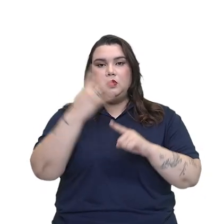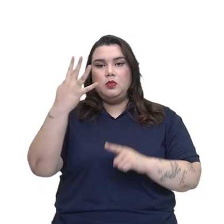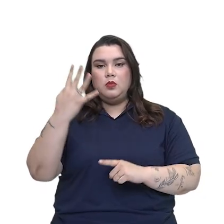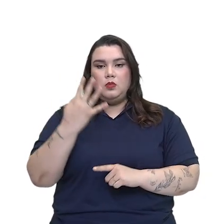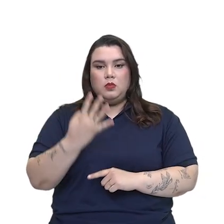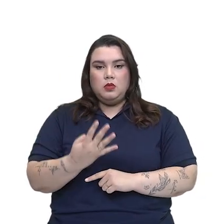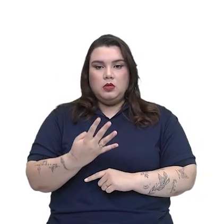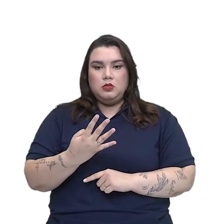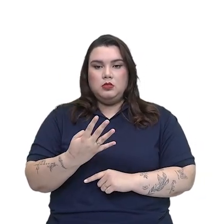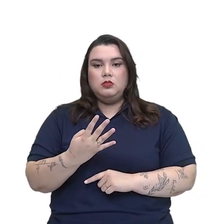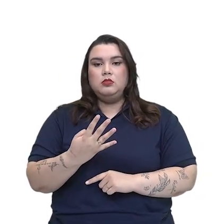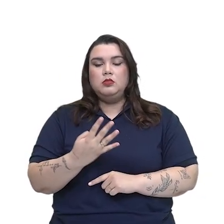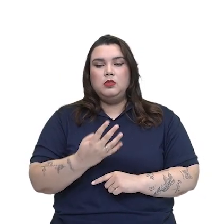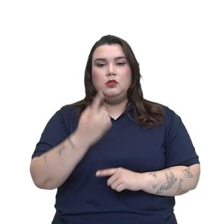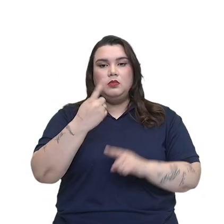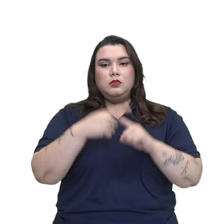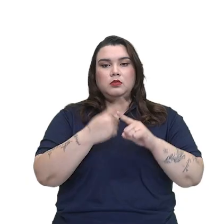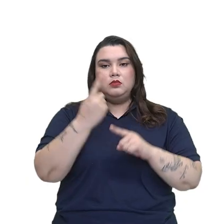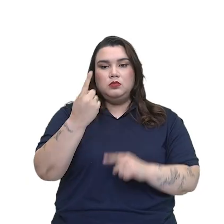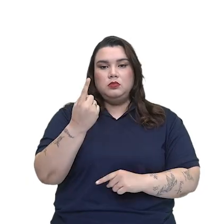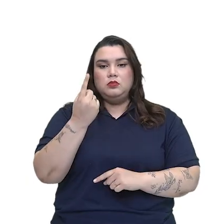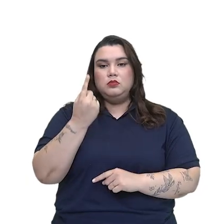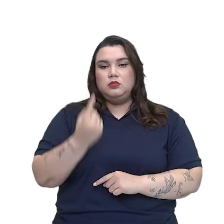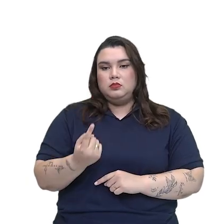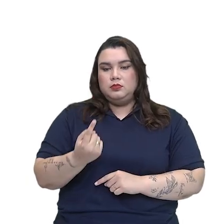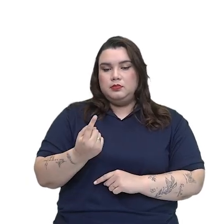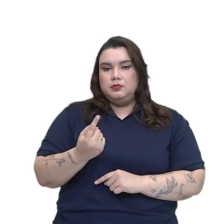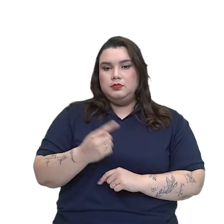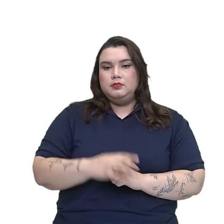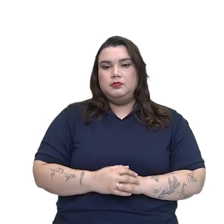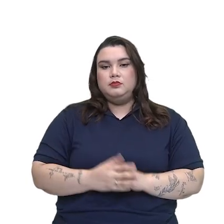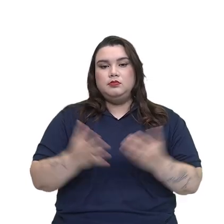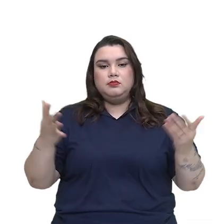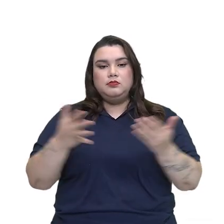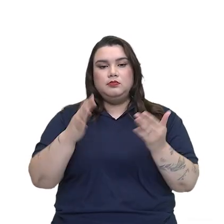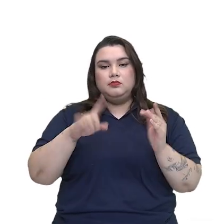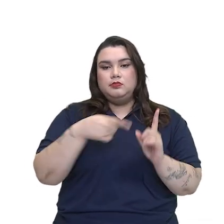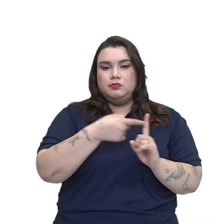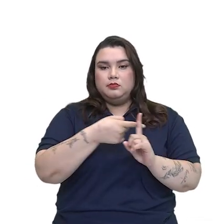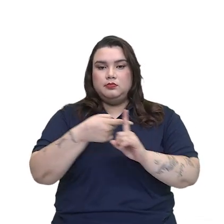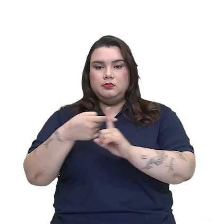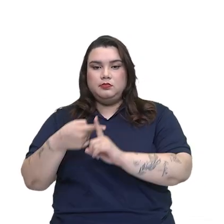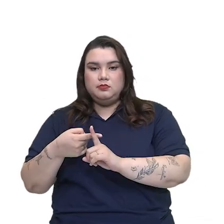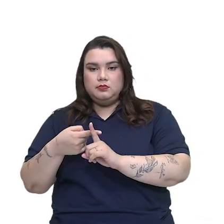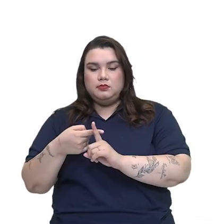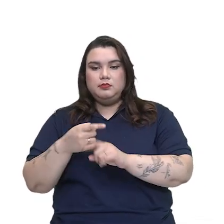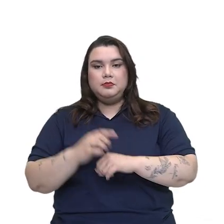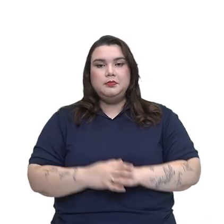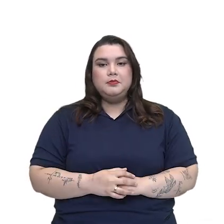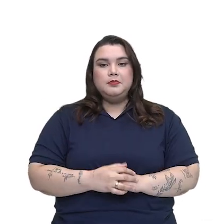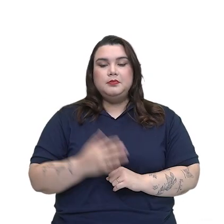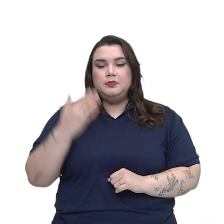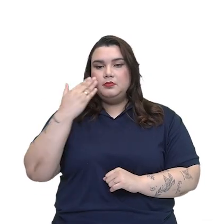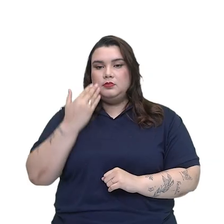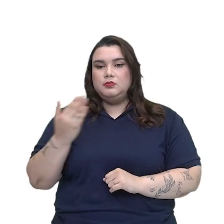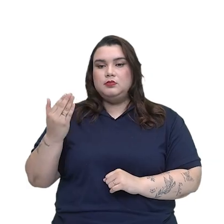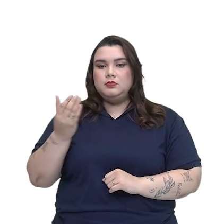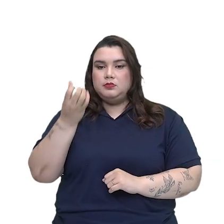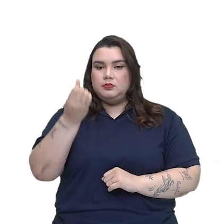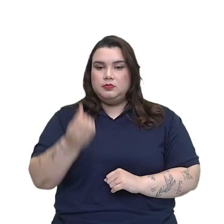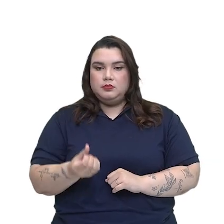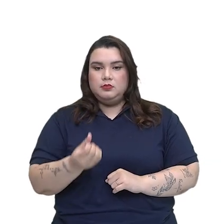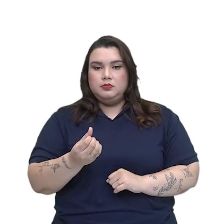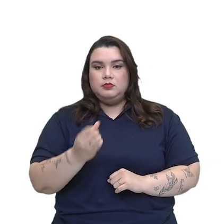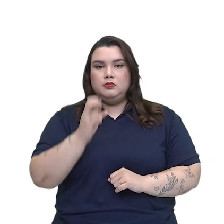vezes 4 é 4. 1 vezes 1 é 1. Ó. Agora você vai somar. Ó. Beleza? Então tá aqui,